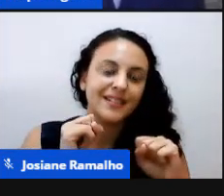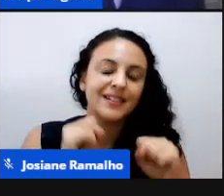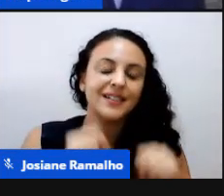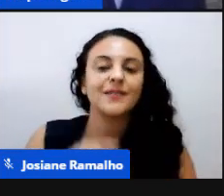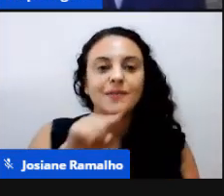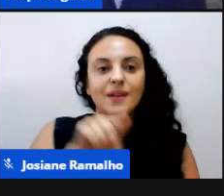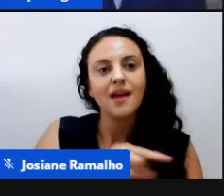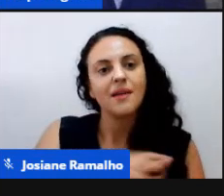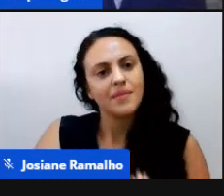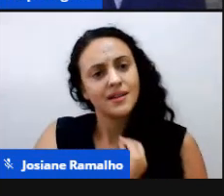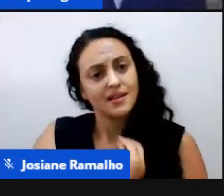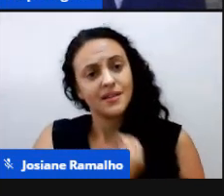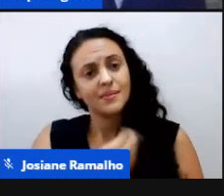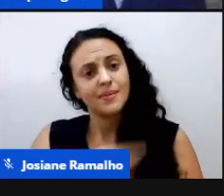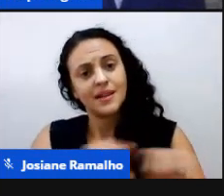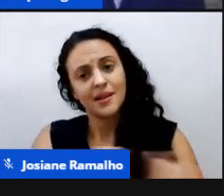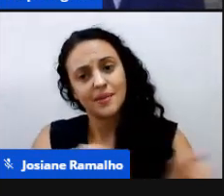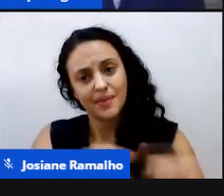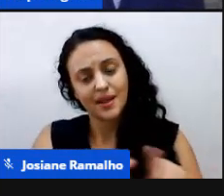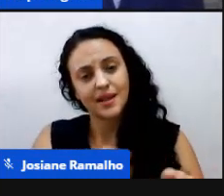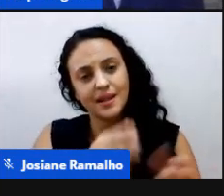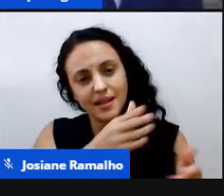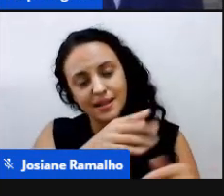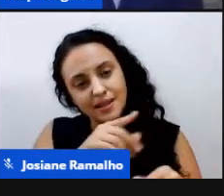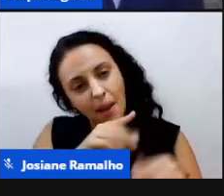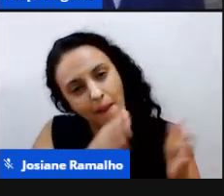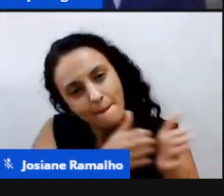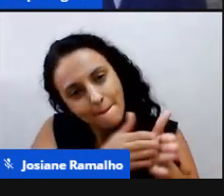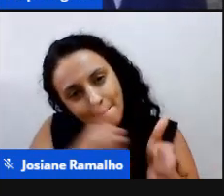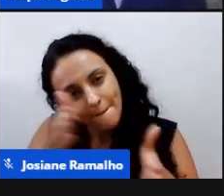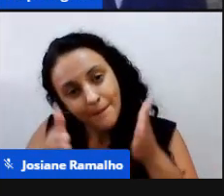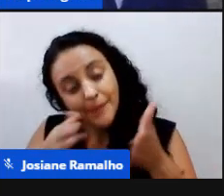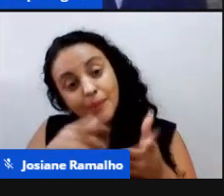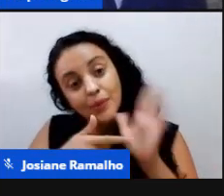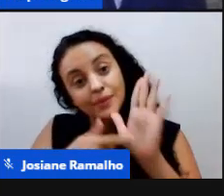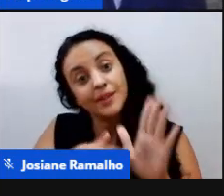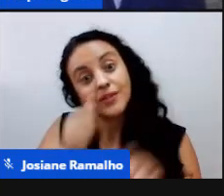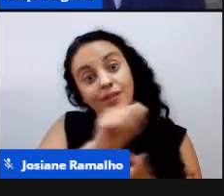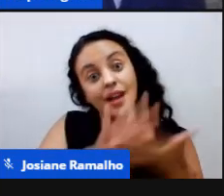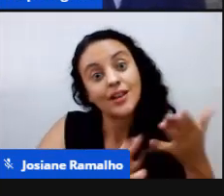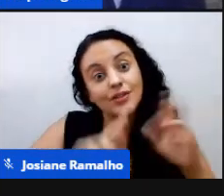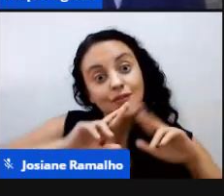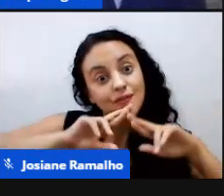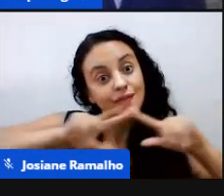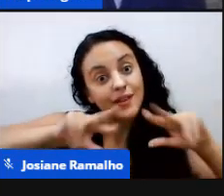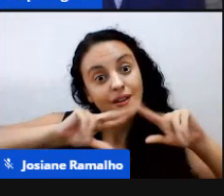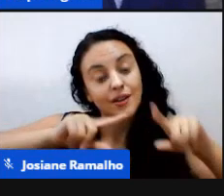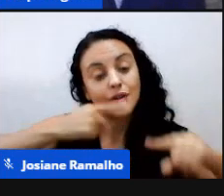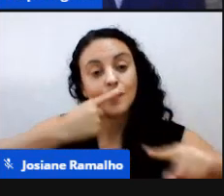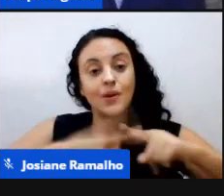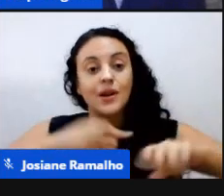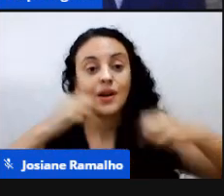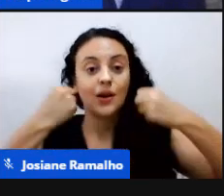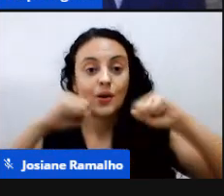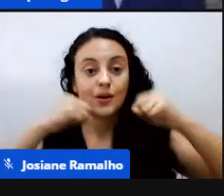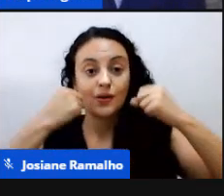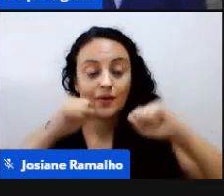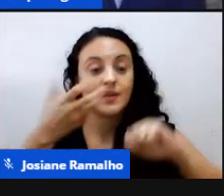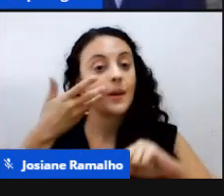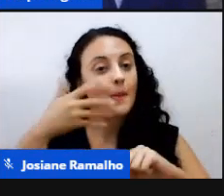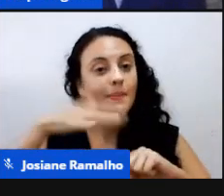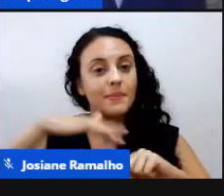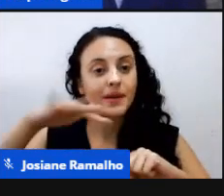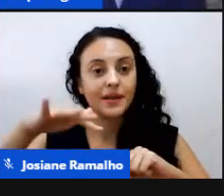de bem-vindos, de trazer atividades diferenciadas, porque a educação física para a criança, ela é